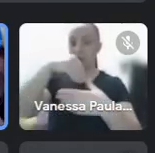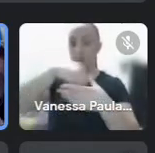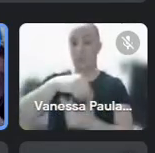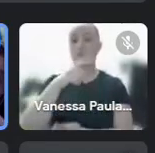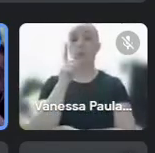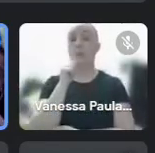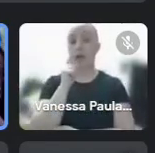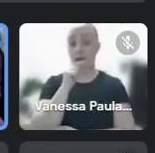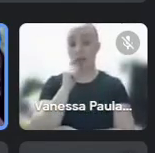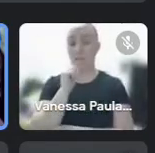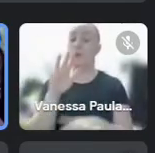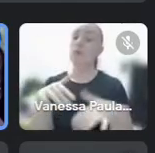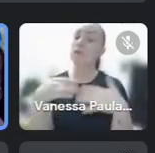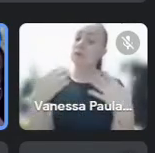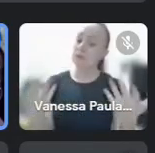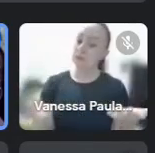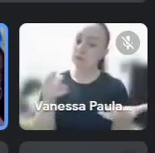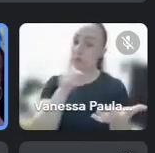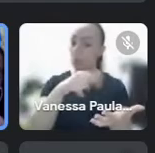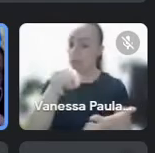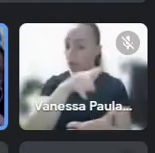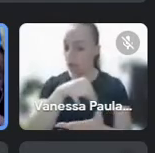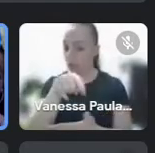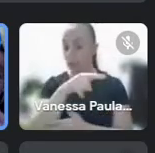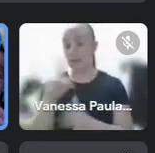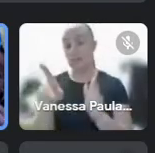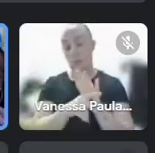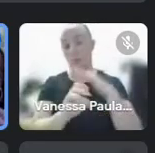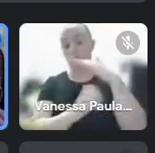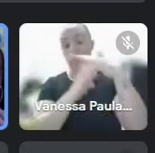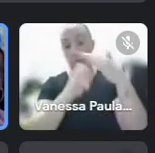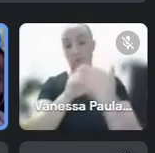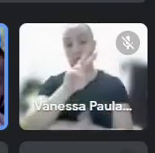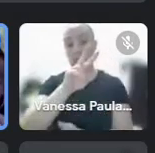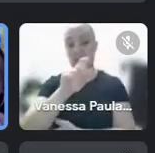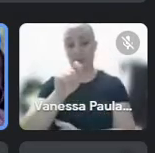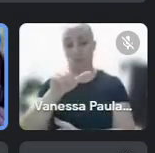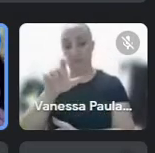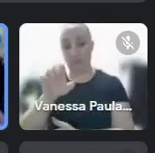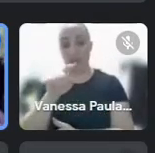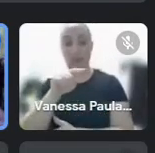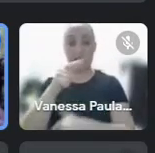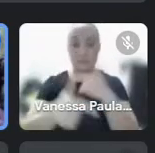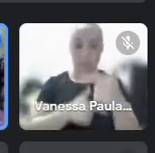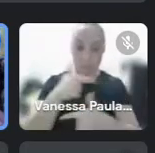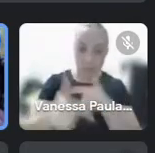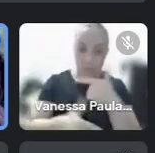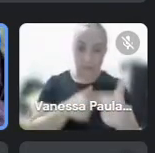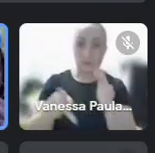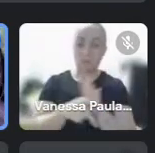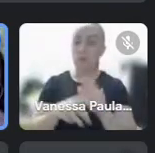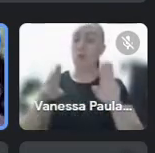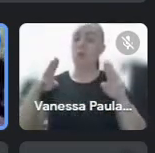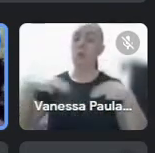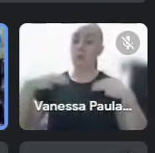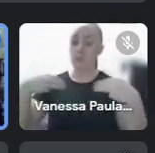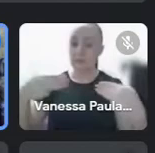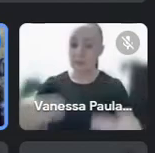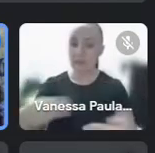Então, a Companhia Vale, ela está indo, né, está trabalhando lá no Ministério, trabalhando